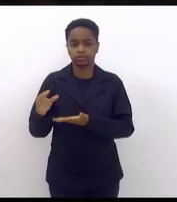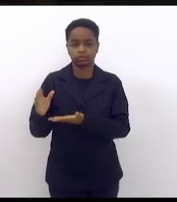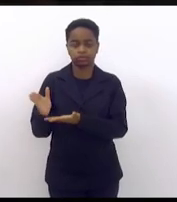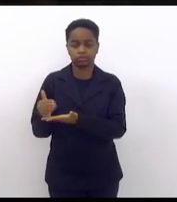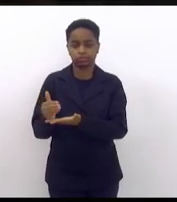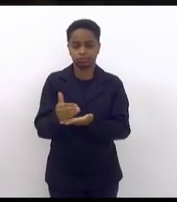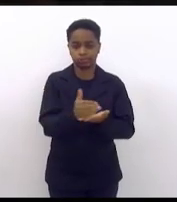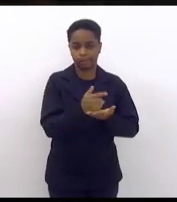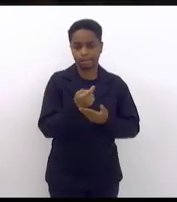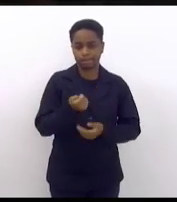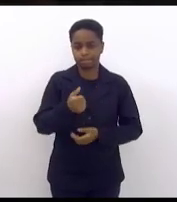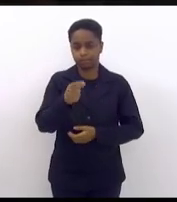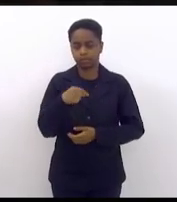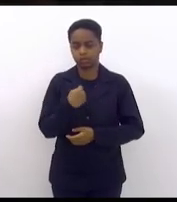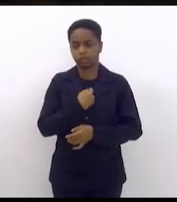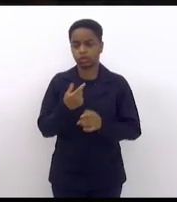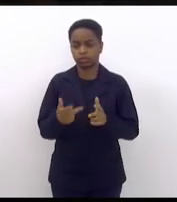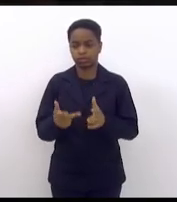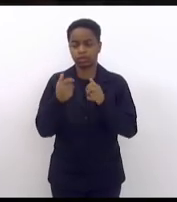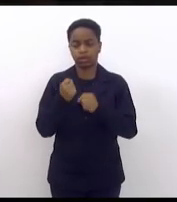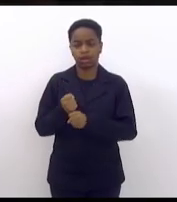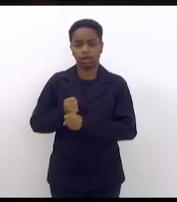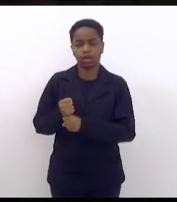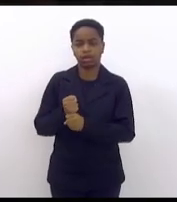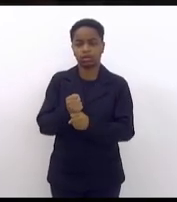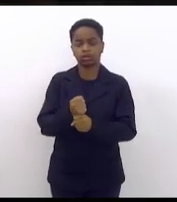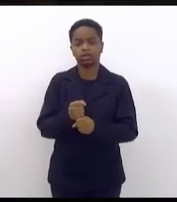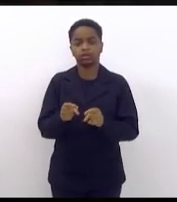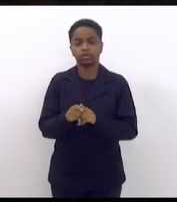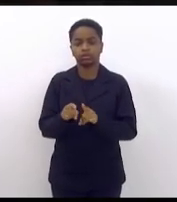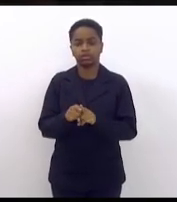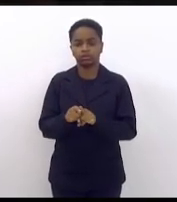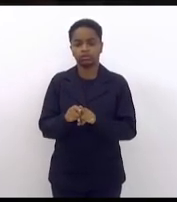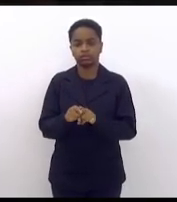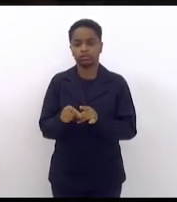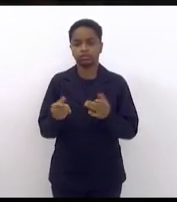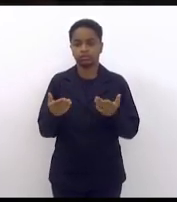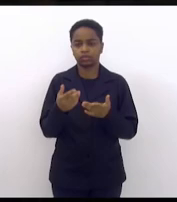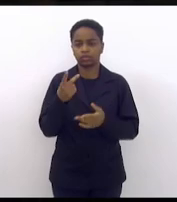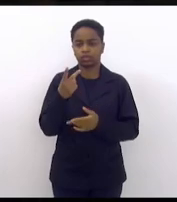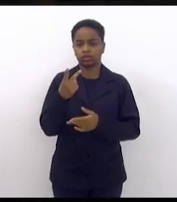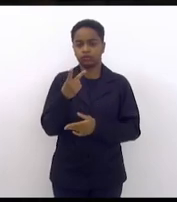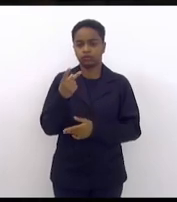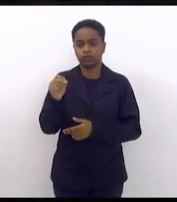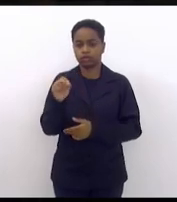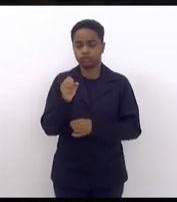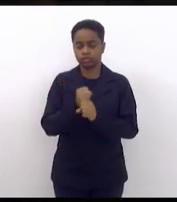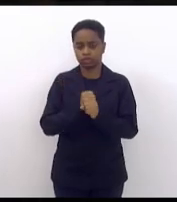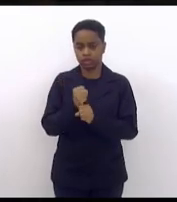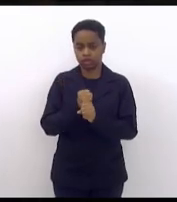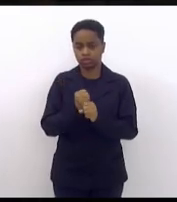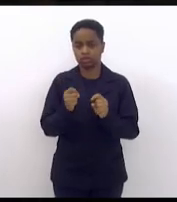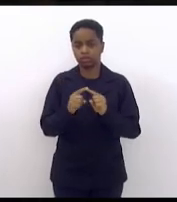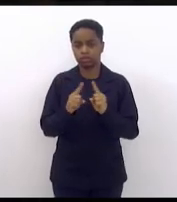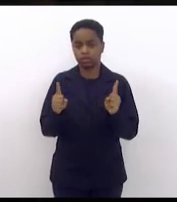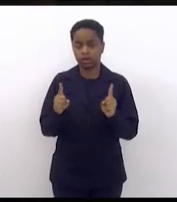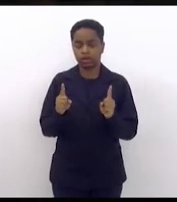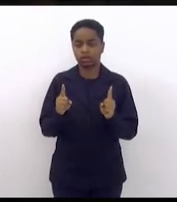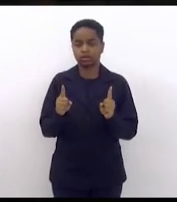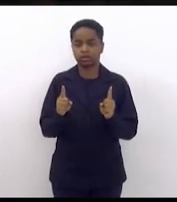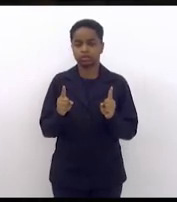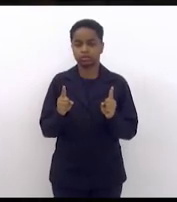longo de muitos anos, notadamente, pelo menos de forma mais aguda e acentuada, há duas décadas, mas com